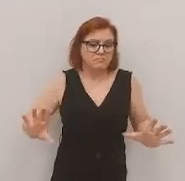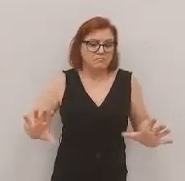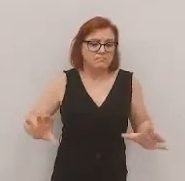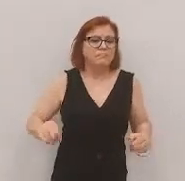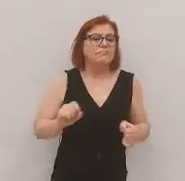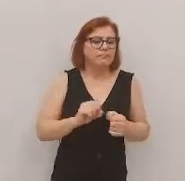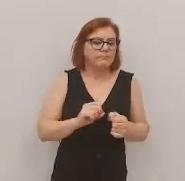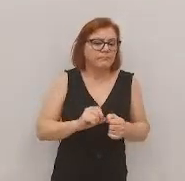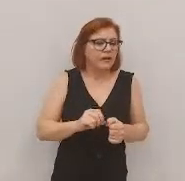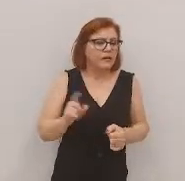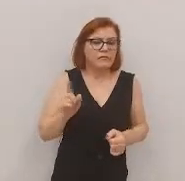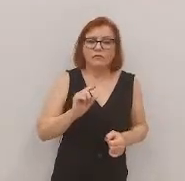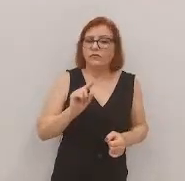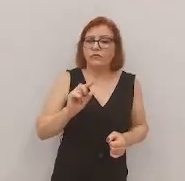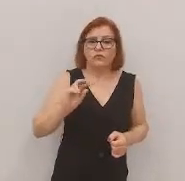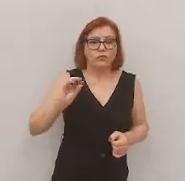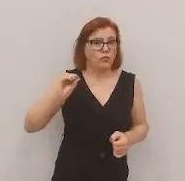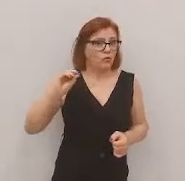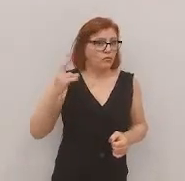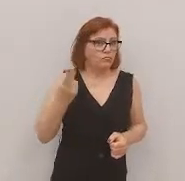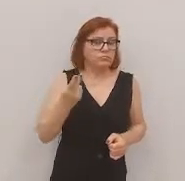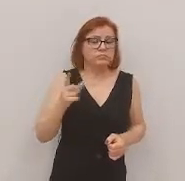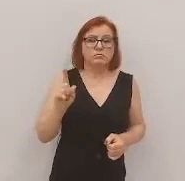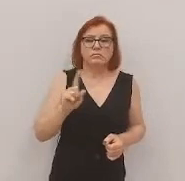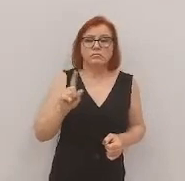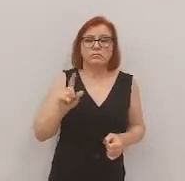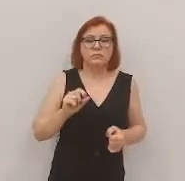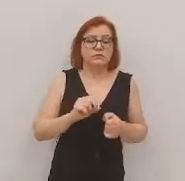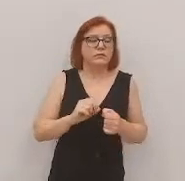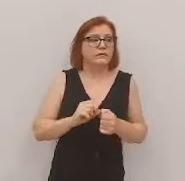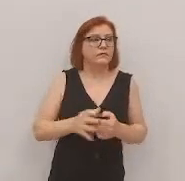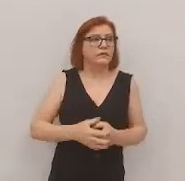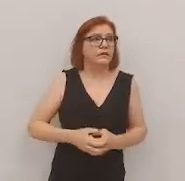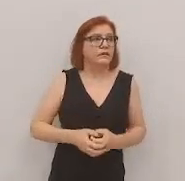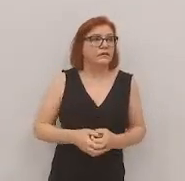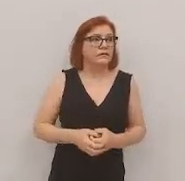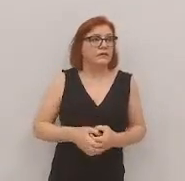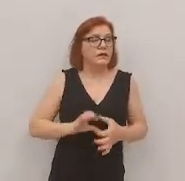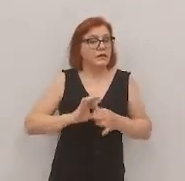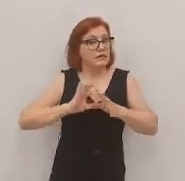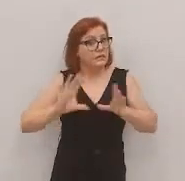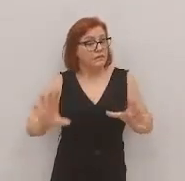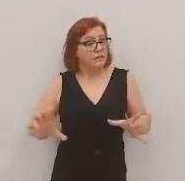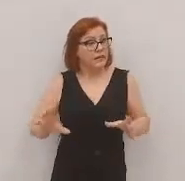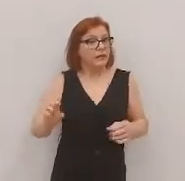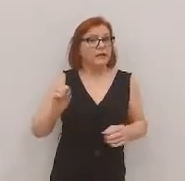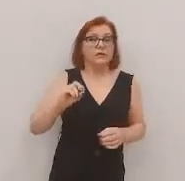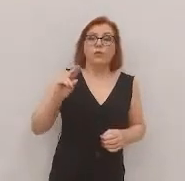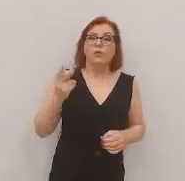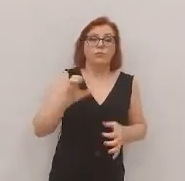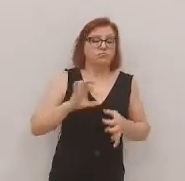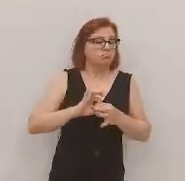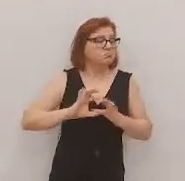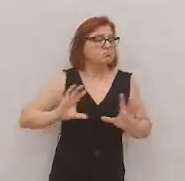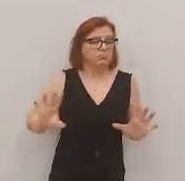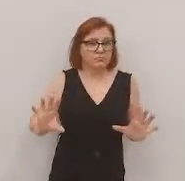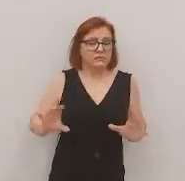Senhor Jesus. Em Jó, capítulo 1, 21, ele disse assim: